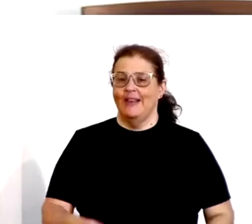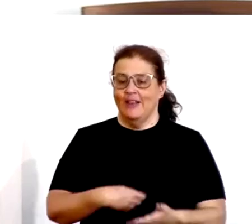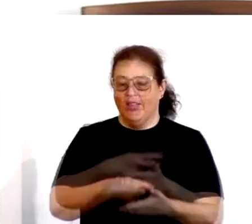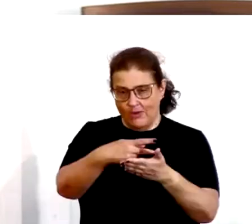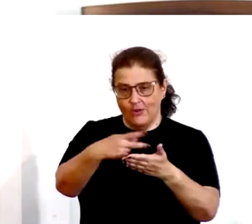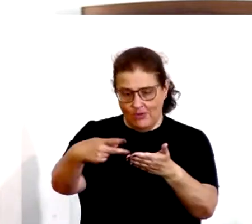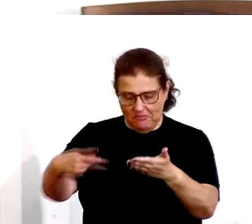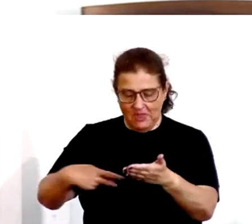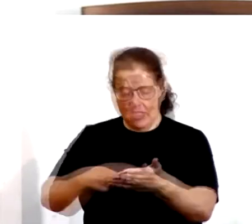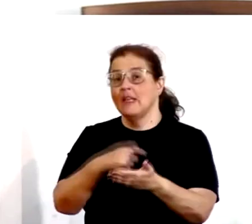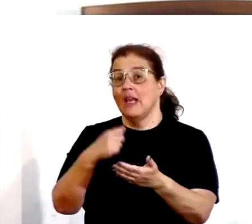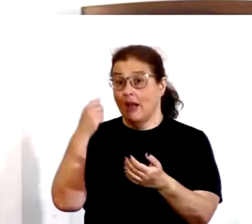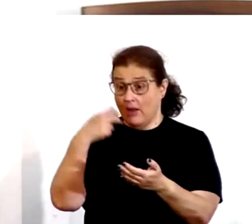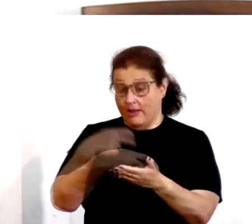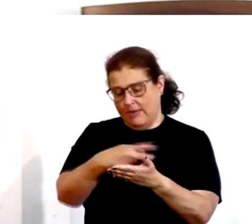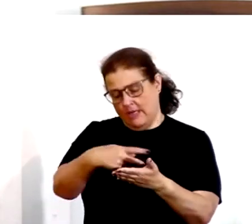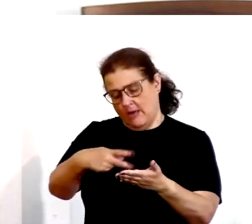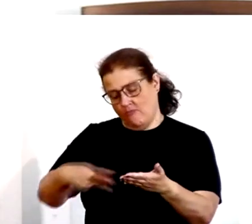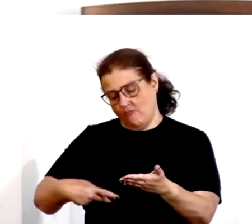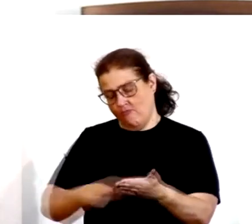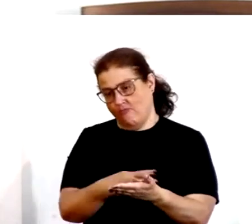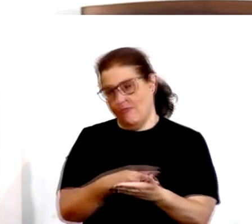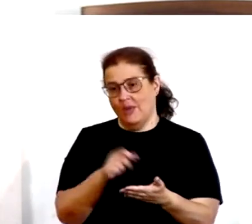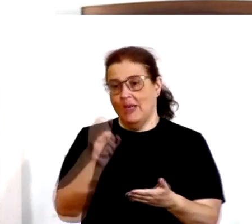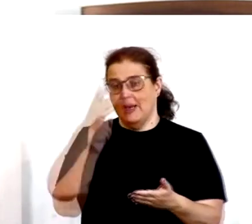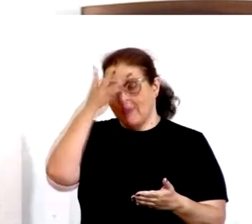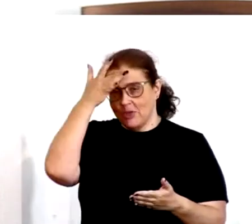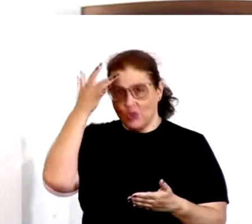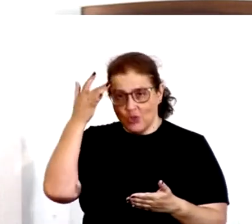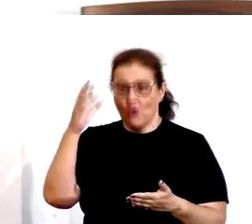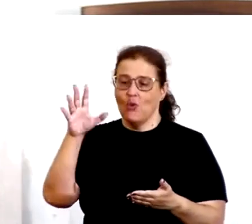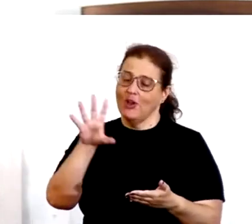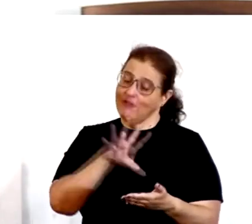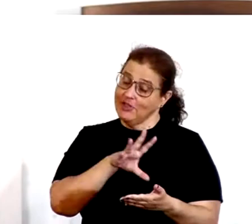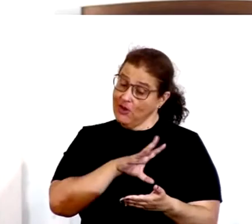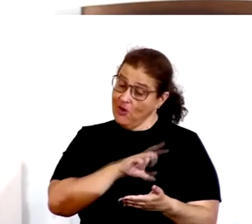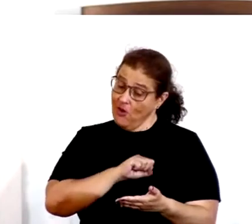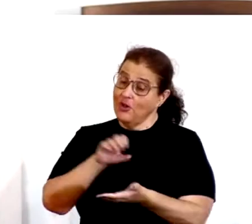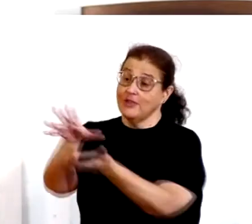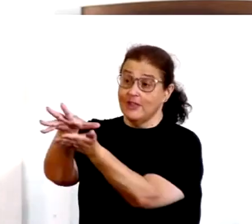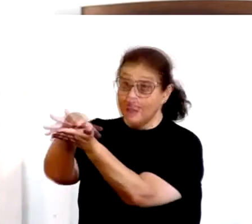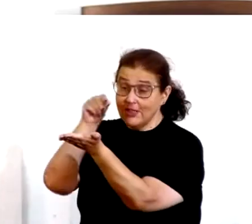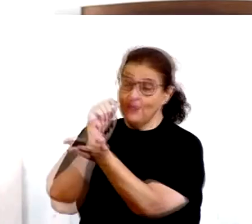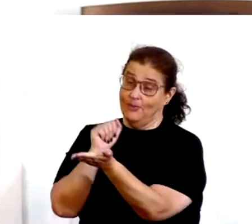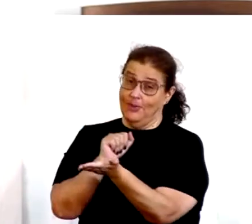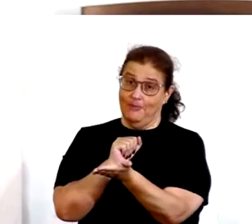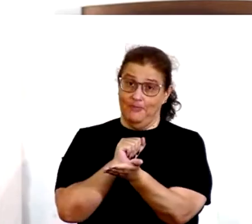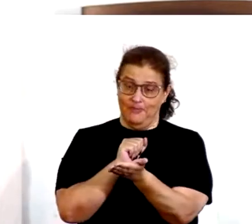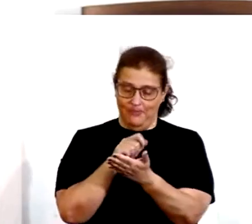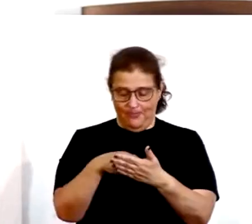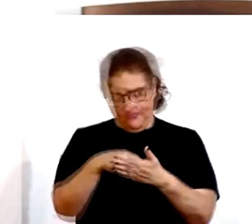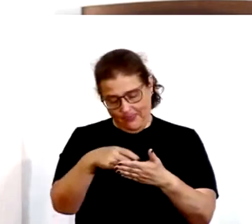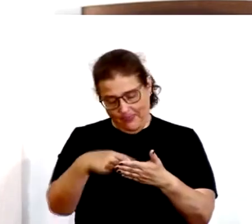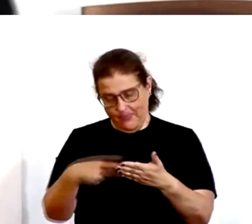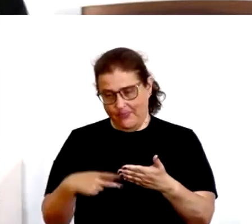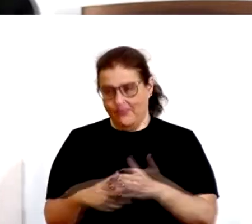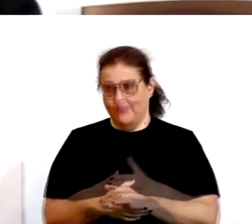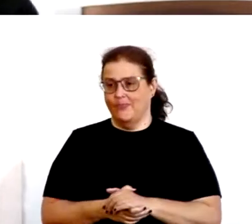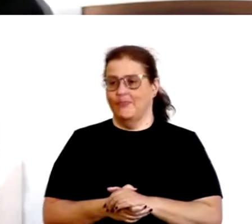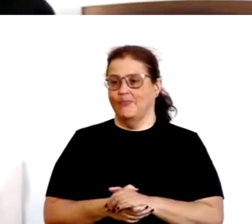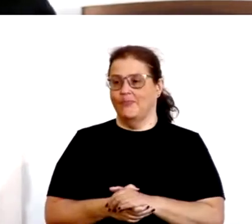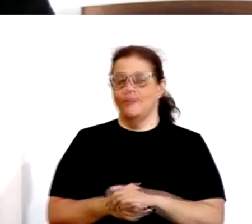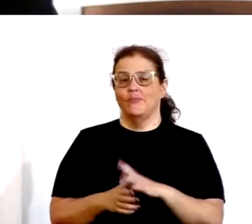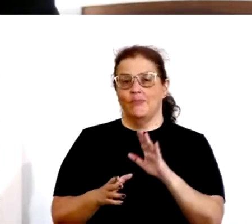papel. Desenhe. Quem é a pessoa que você gosta de imitar? E pais, prestem atenção sempre